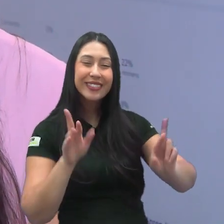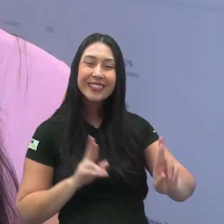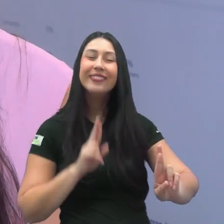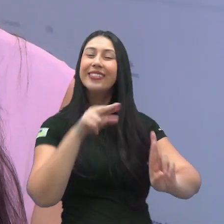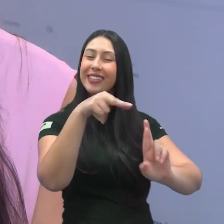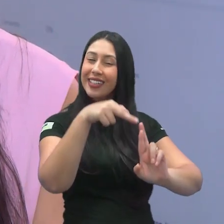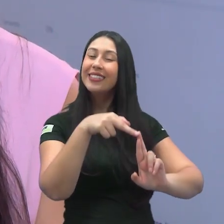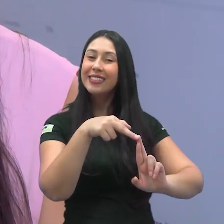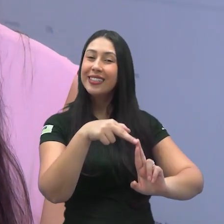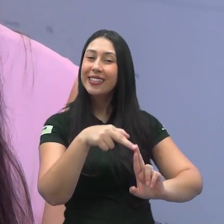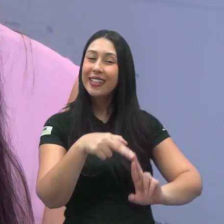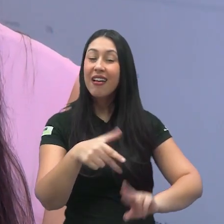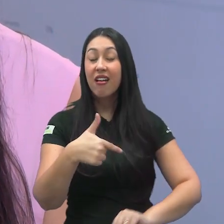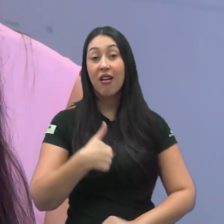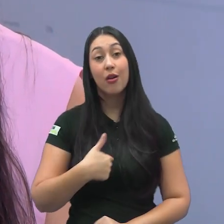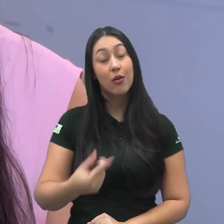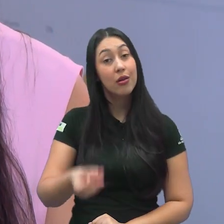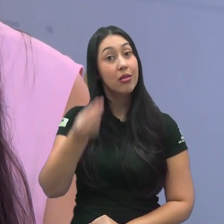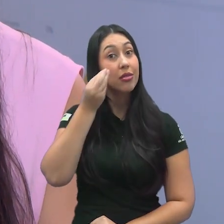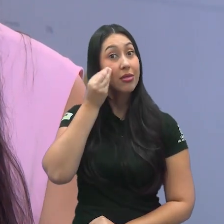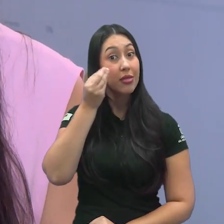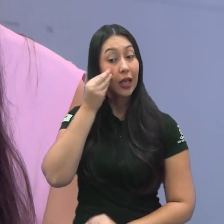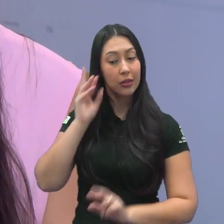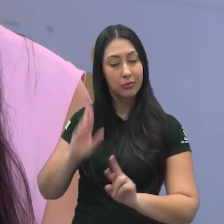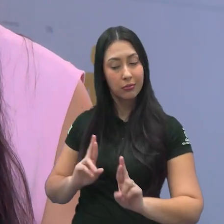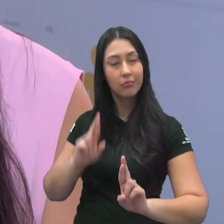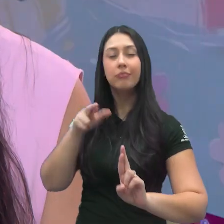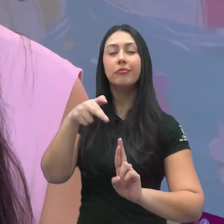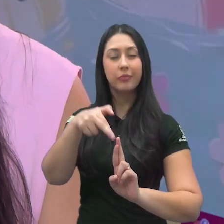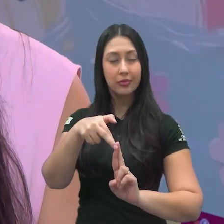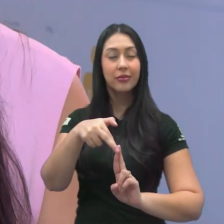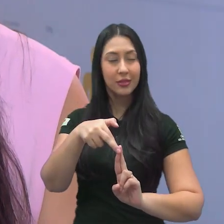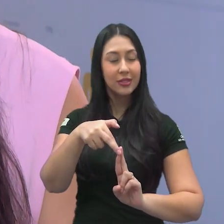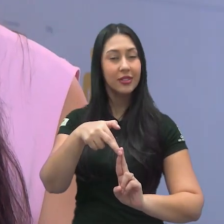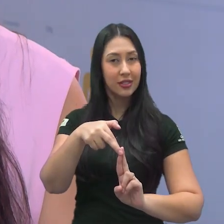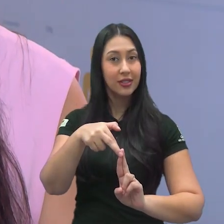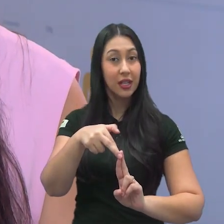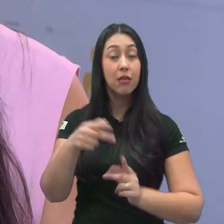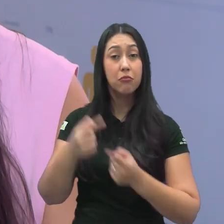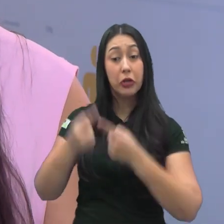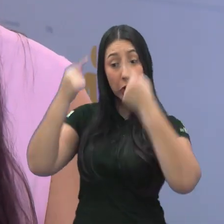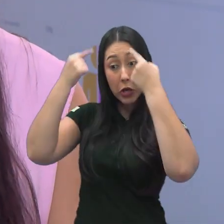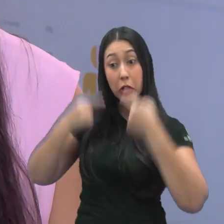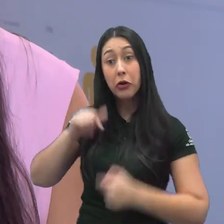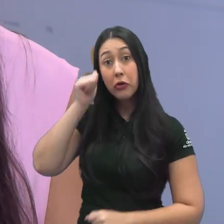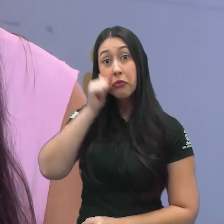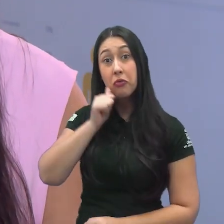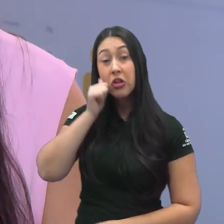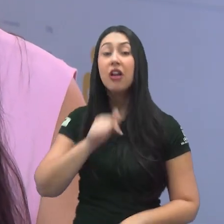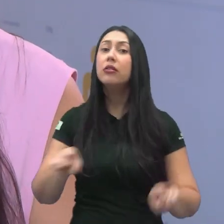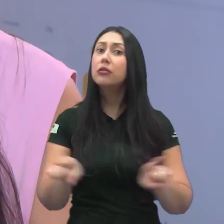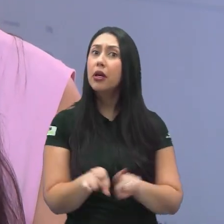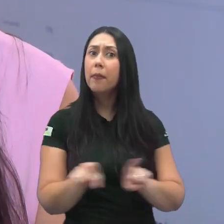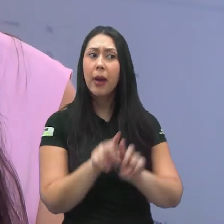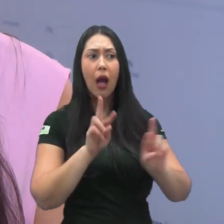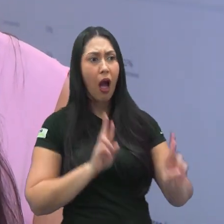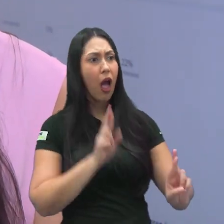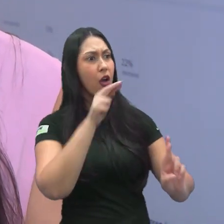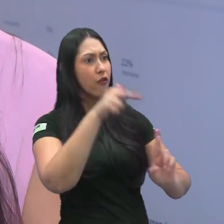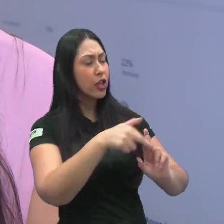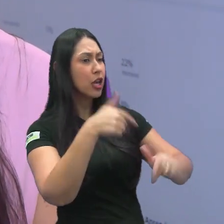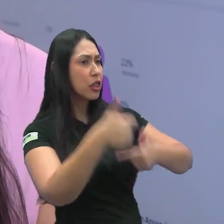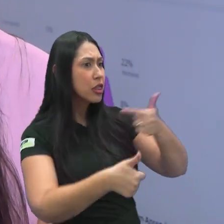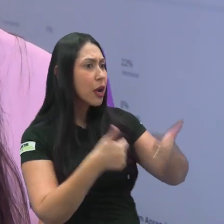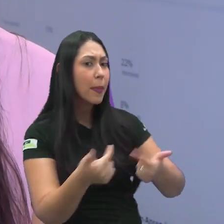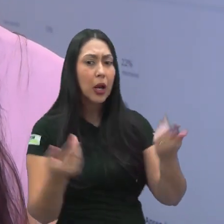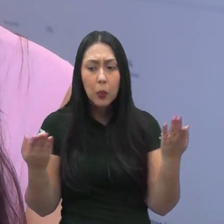está ali desenhado e traçado. E eu tento ser referência, não só por ser mulher, mas referência em bom trabalho, referência